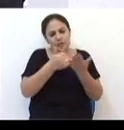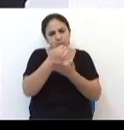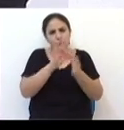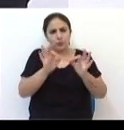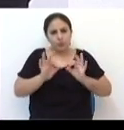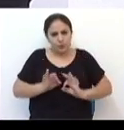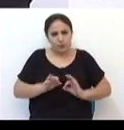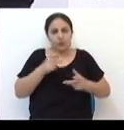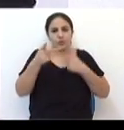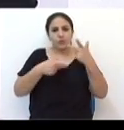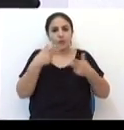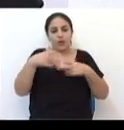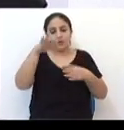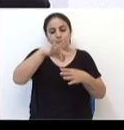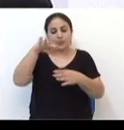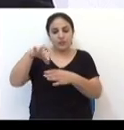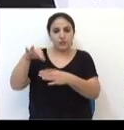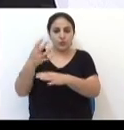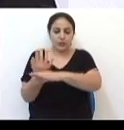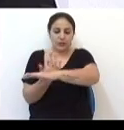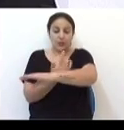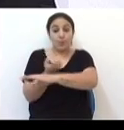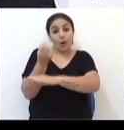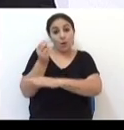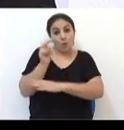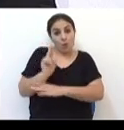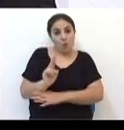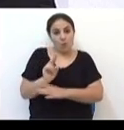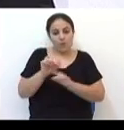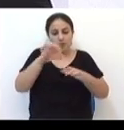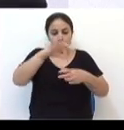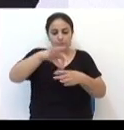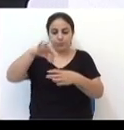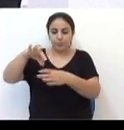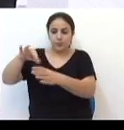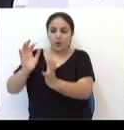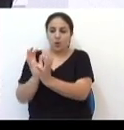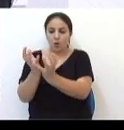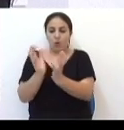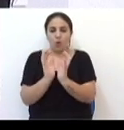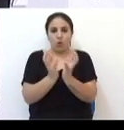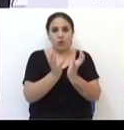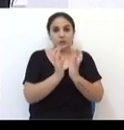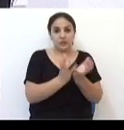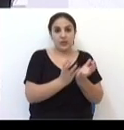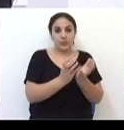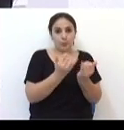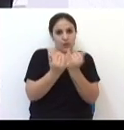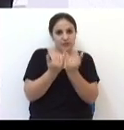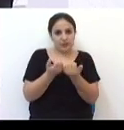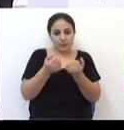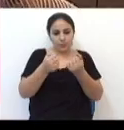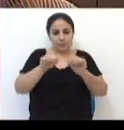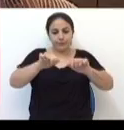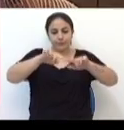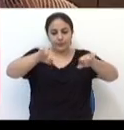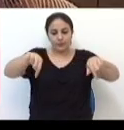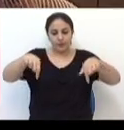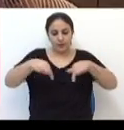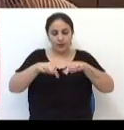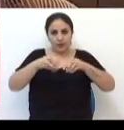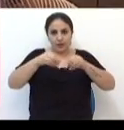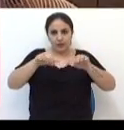Basicamente, o projeto determina o plantio de grama ou hortas orgânicas em lotes urbanos não edificados.